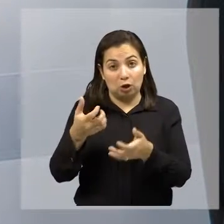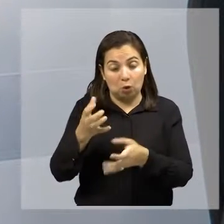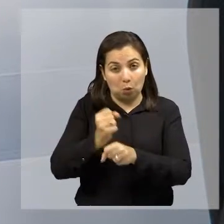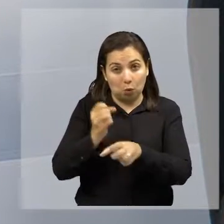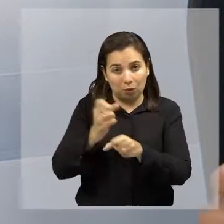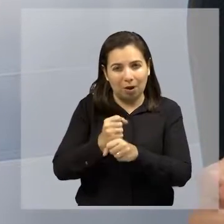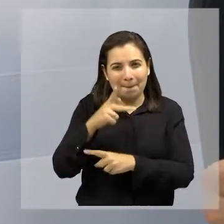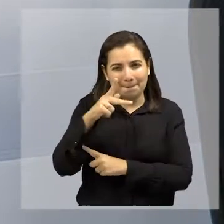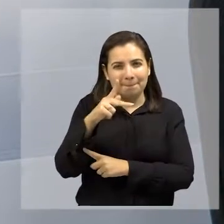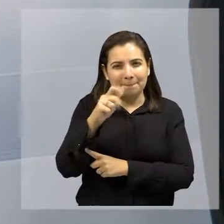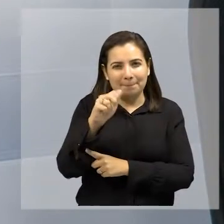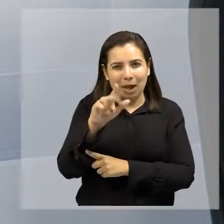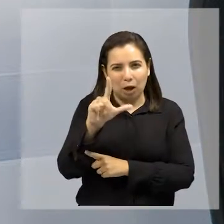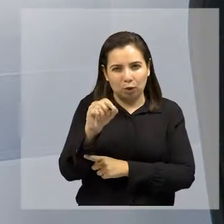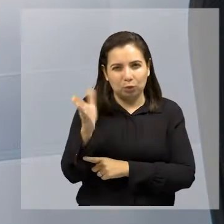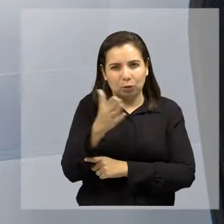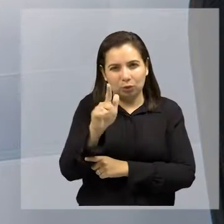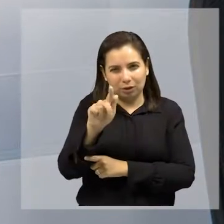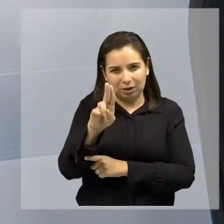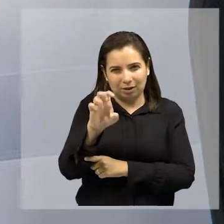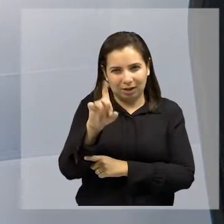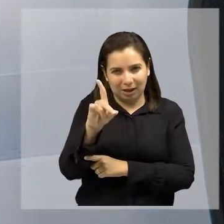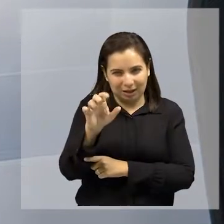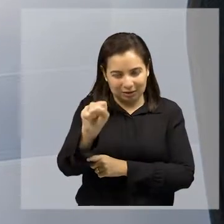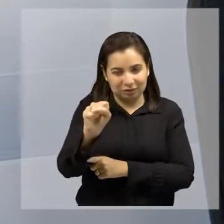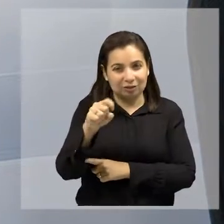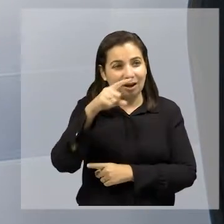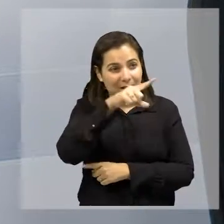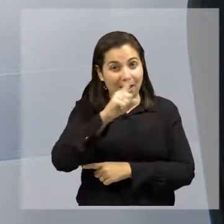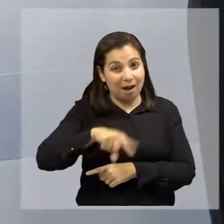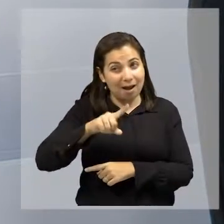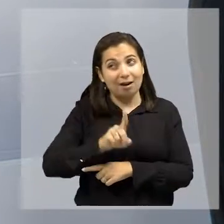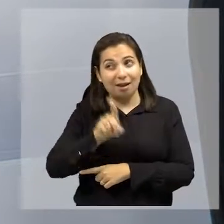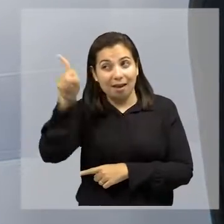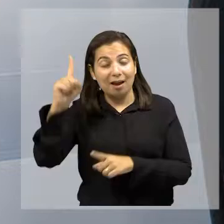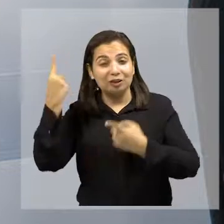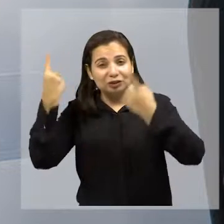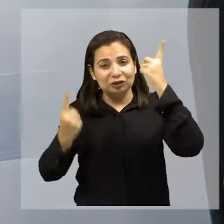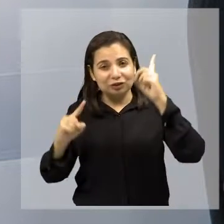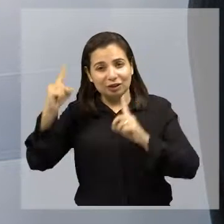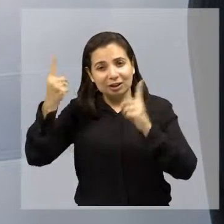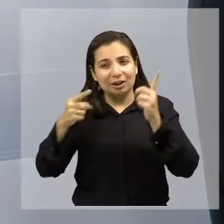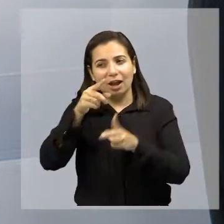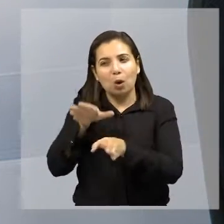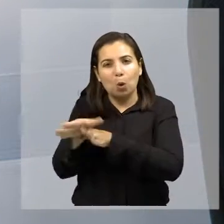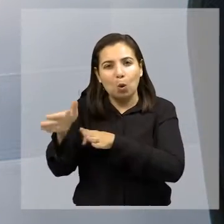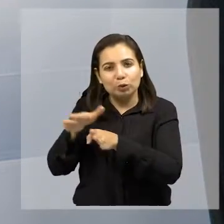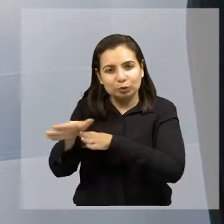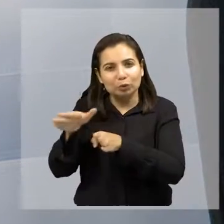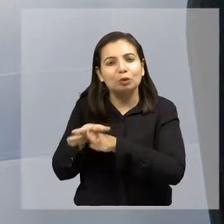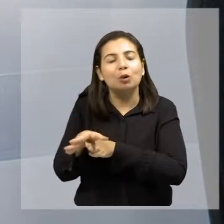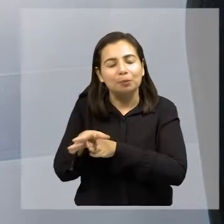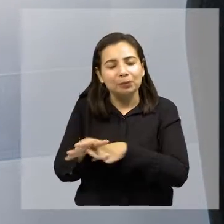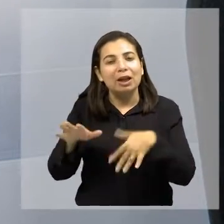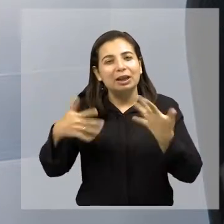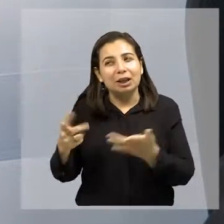o Paulo Guedes, era consultor econômico do regime do Pinochet lá no Chile. Então o Chile foi uma espécie